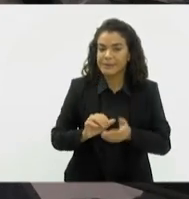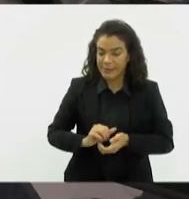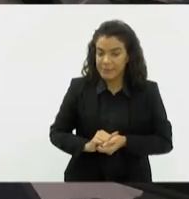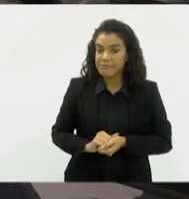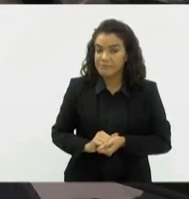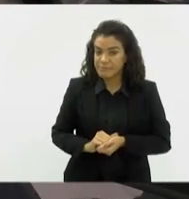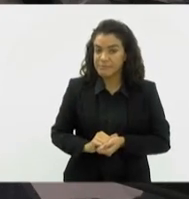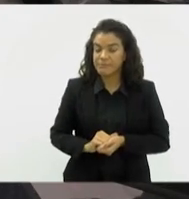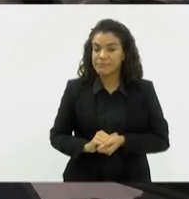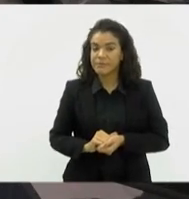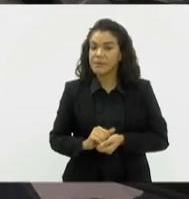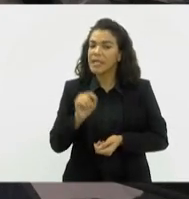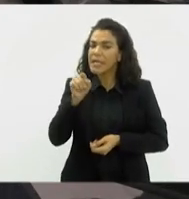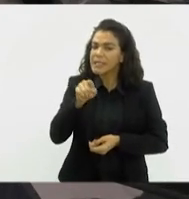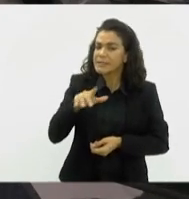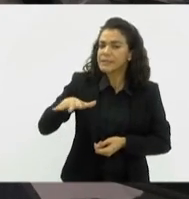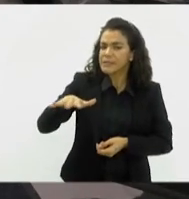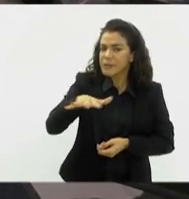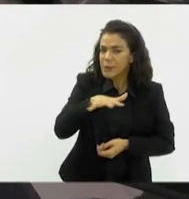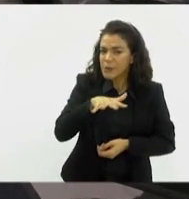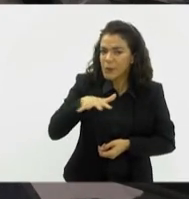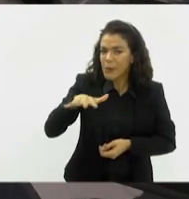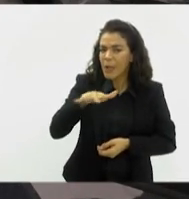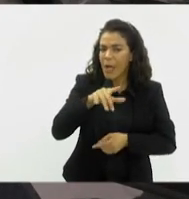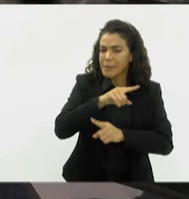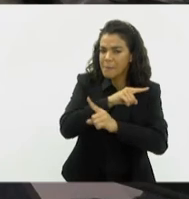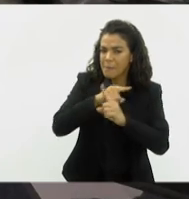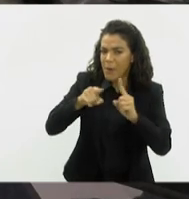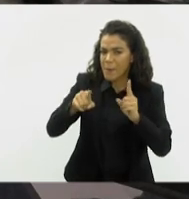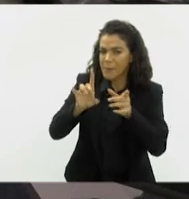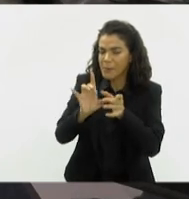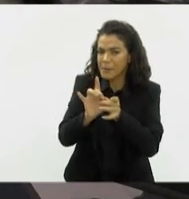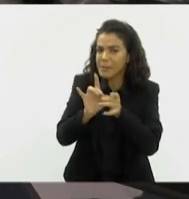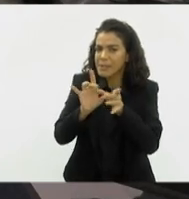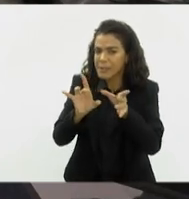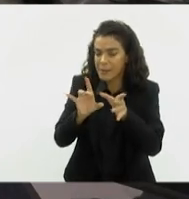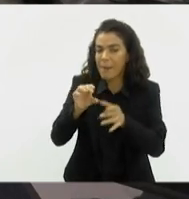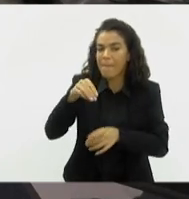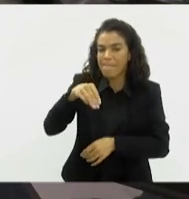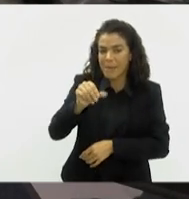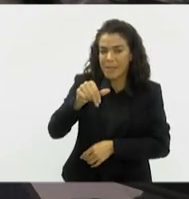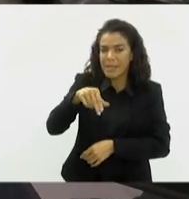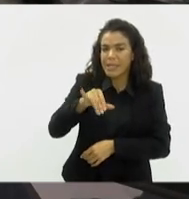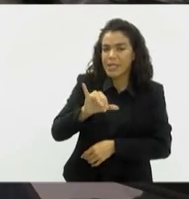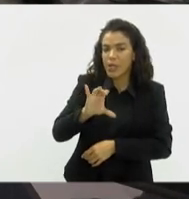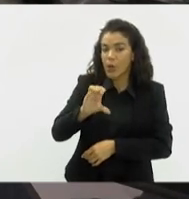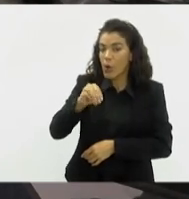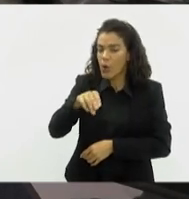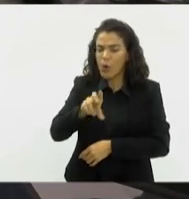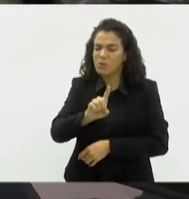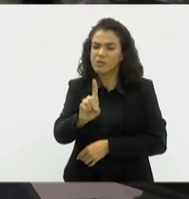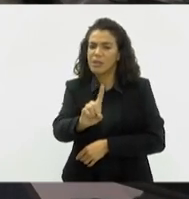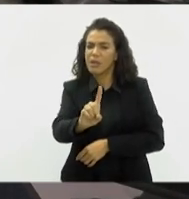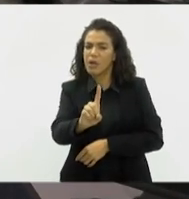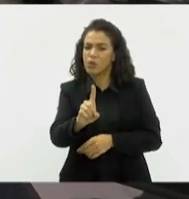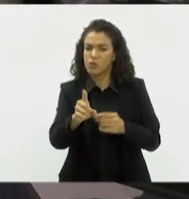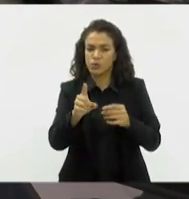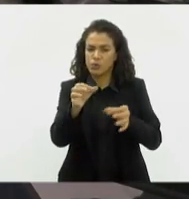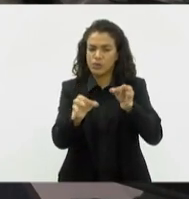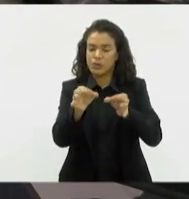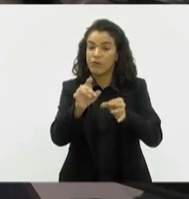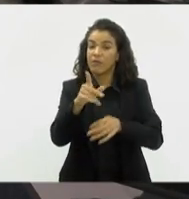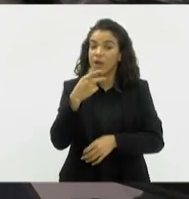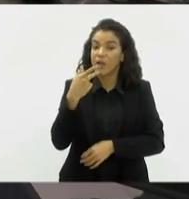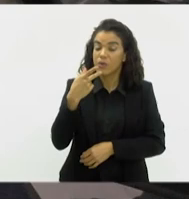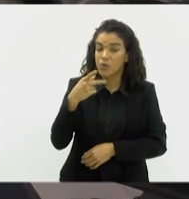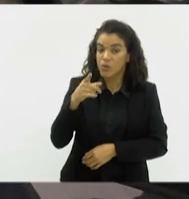seria esse ambiente um ambiente de privação? Sim, os manicômios, eles são... Não os manicômios judiciais. Estou falando dos...